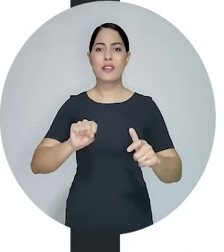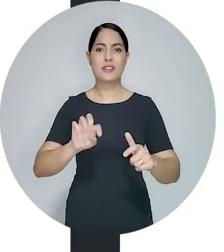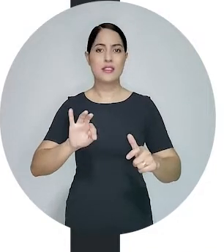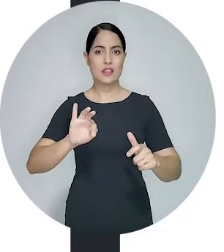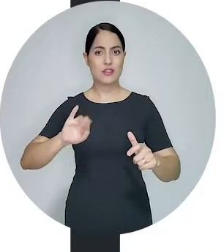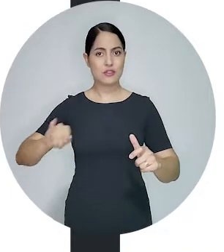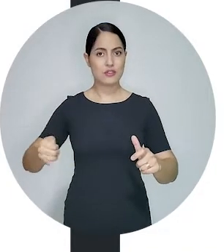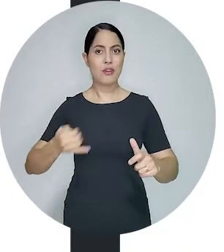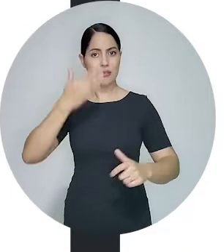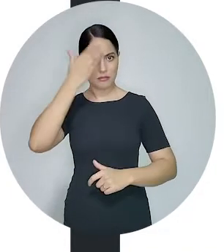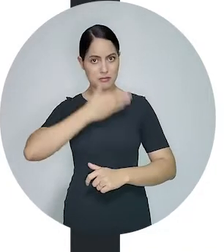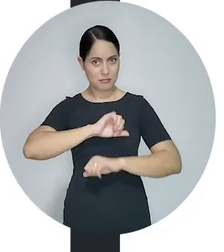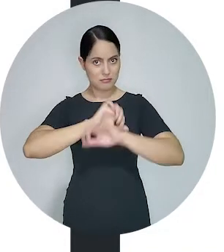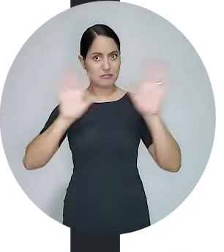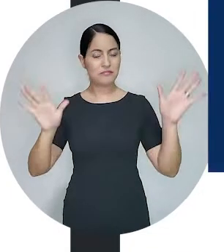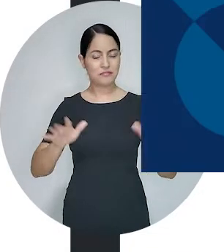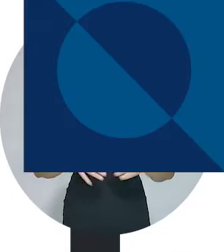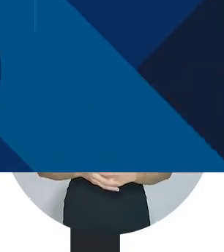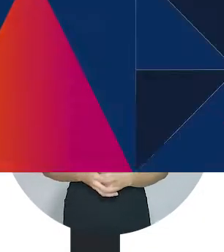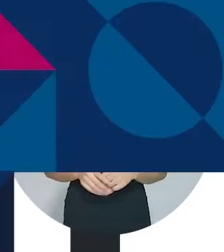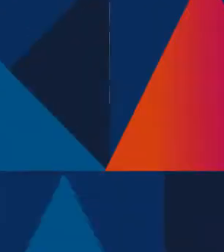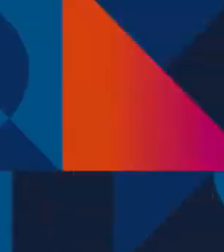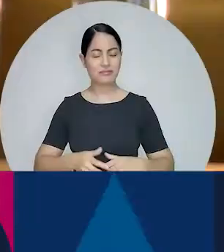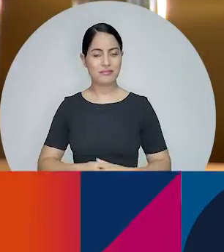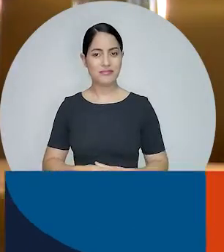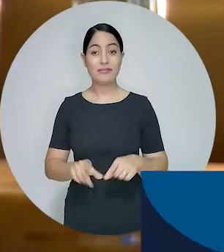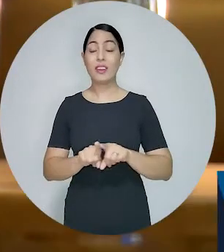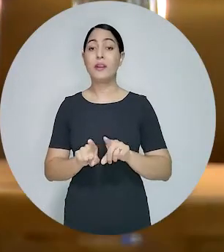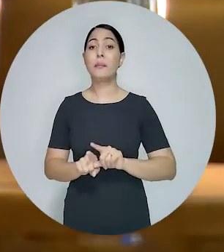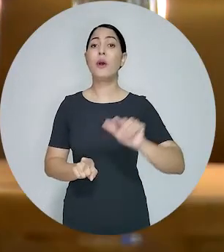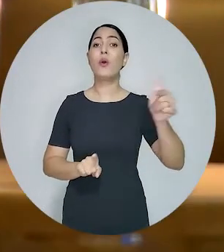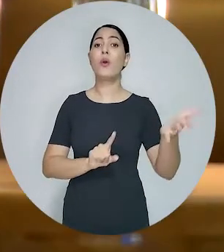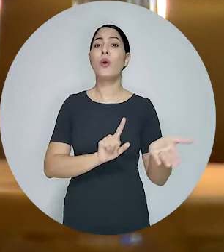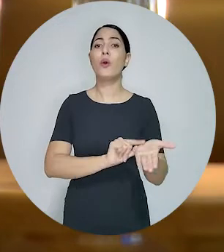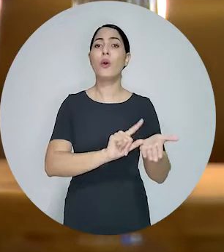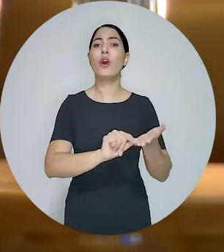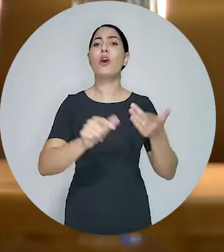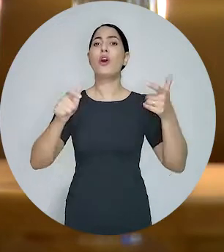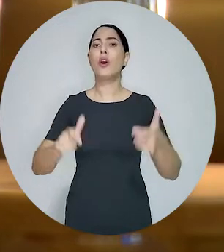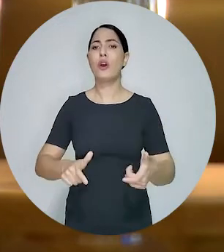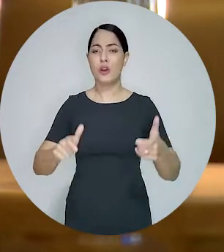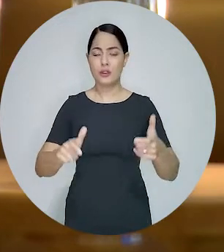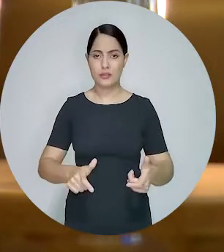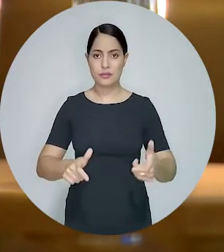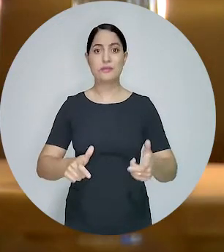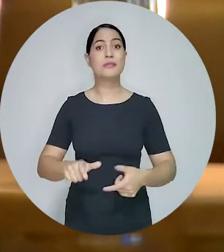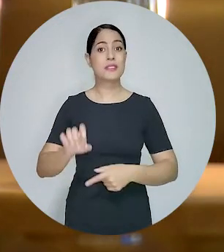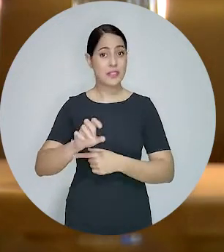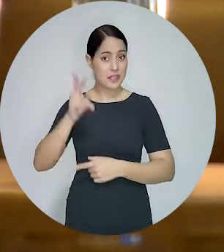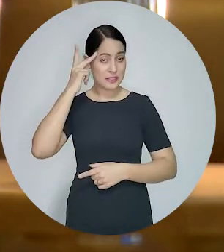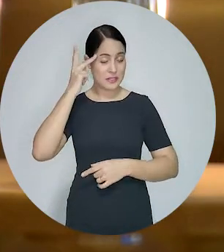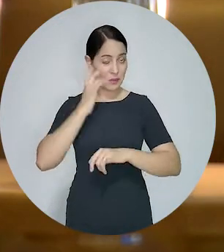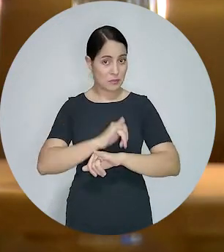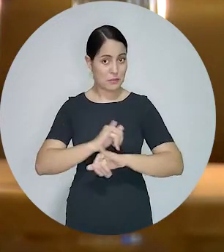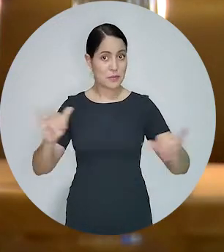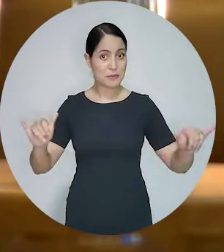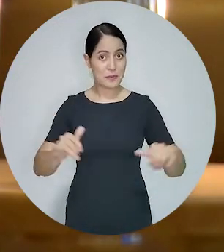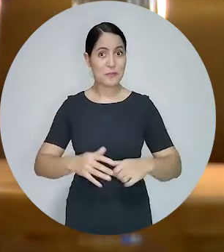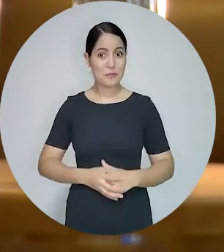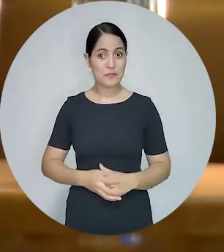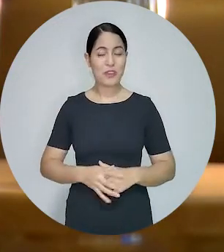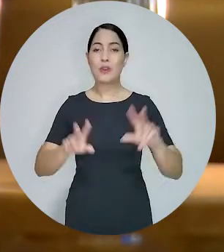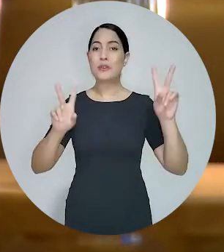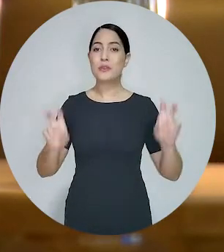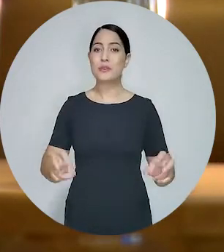do STJ é a prova disso. Outro artigo publicado no Estadão celebra o fortalecimento